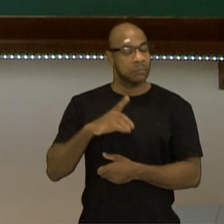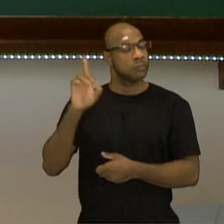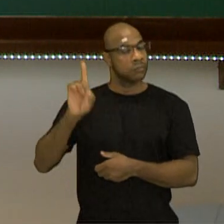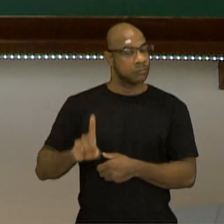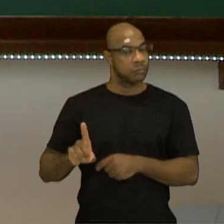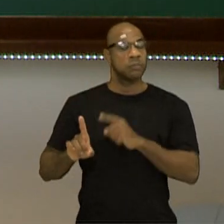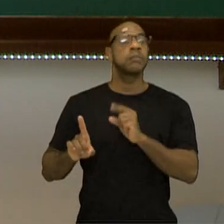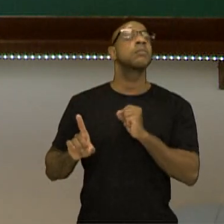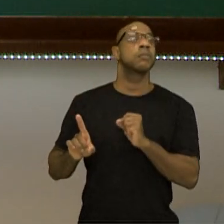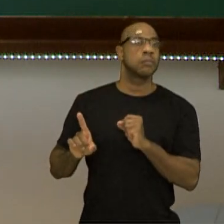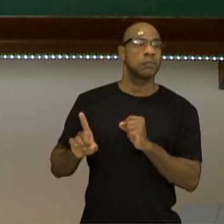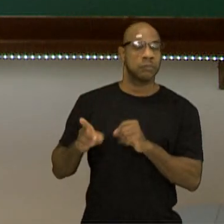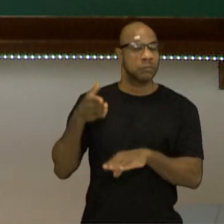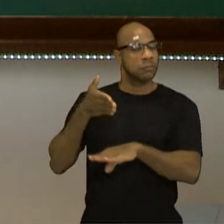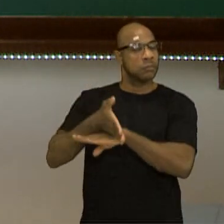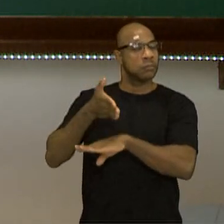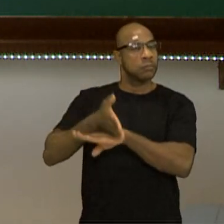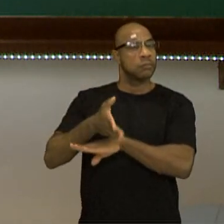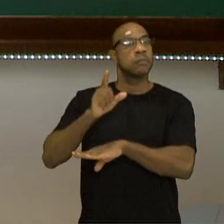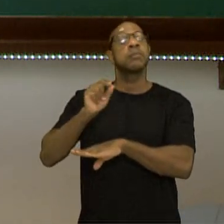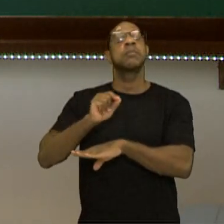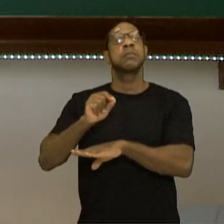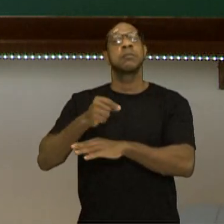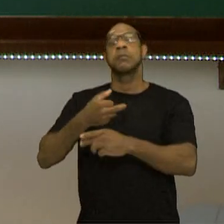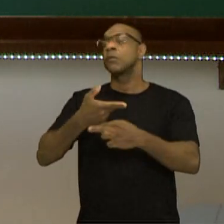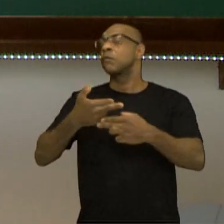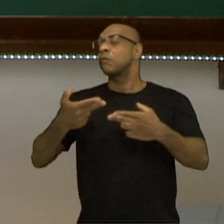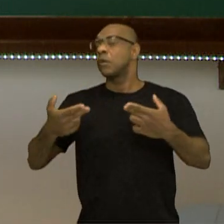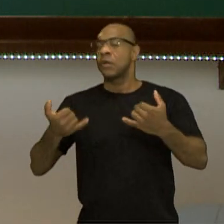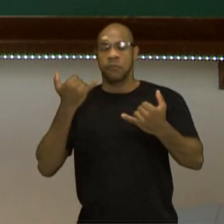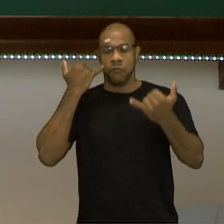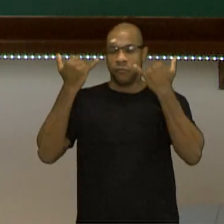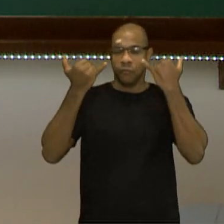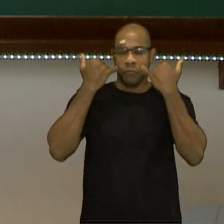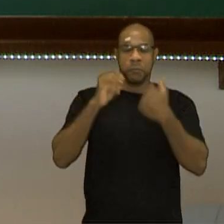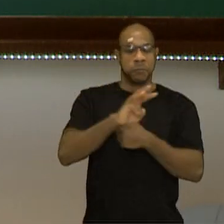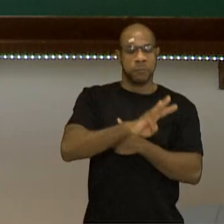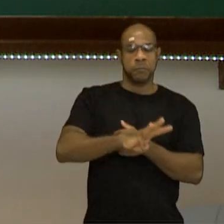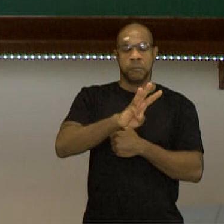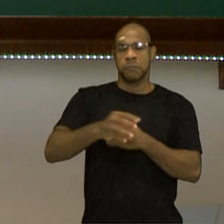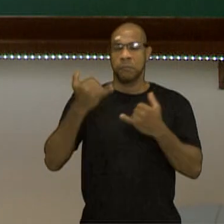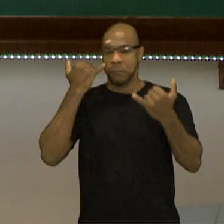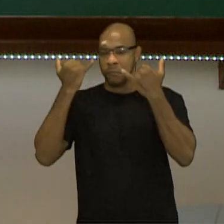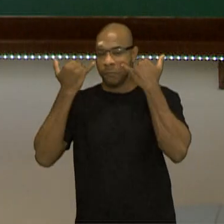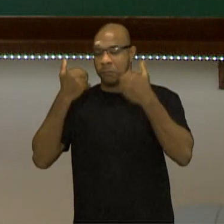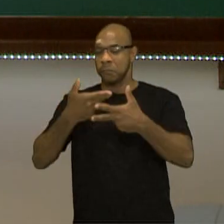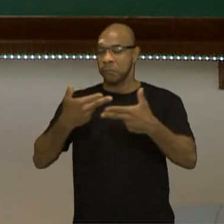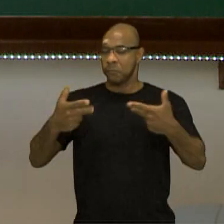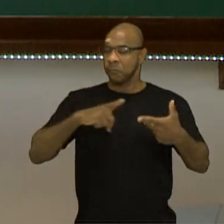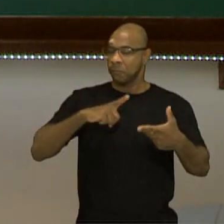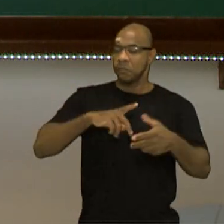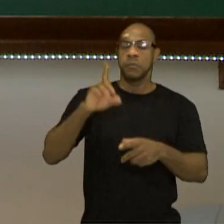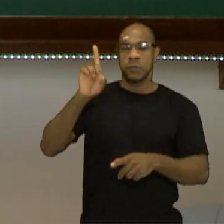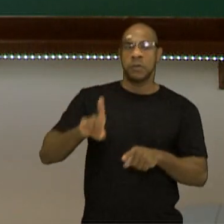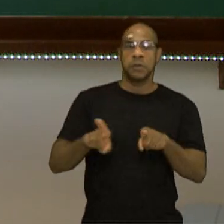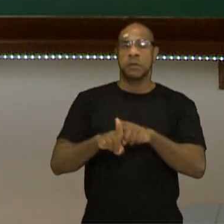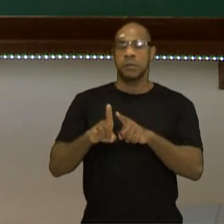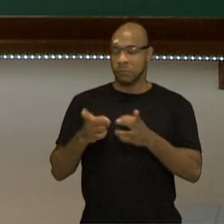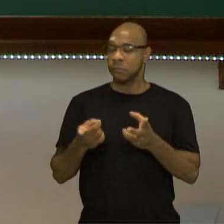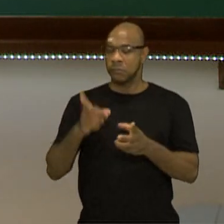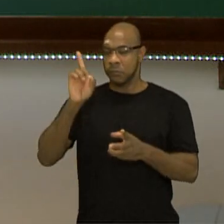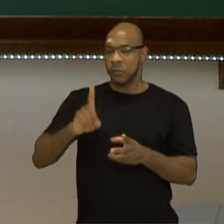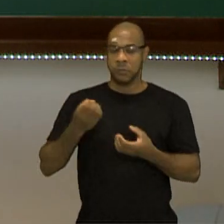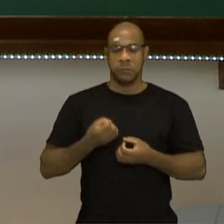direito de acesso a várias fontes de informações e têm também o direito, né, da liberdade